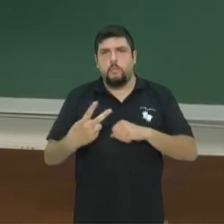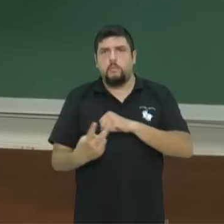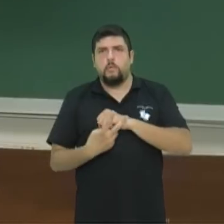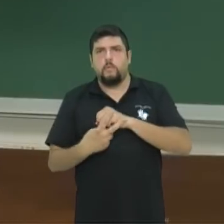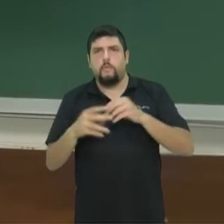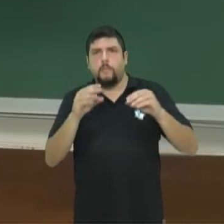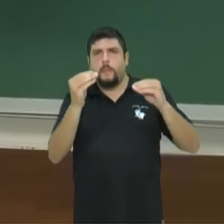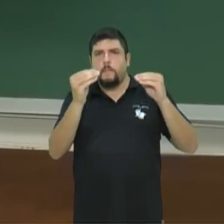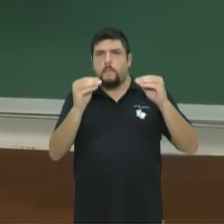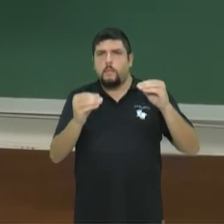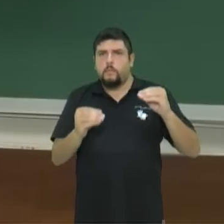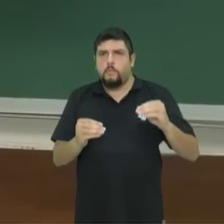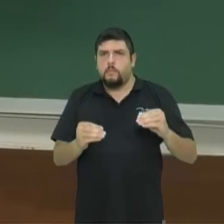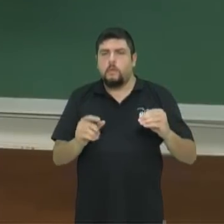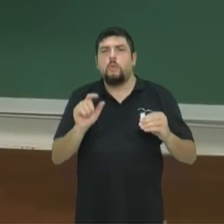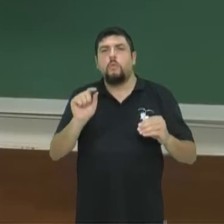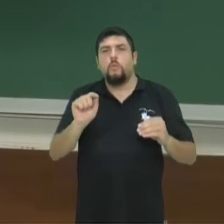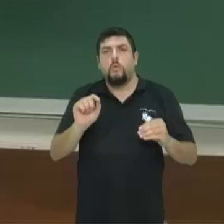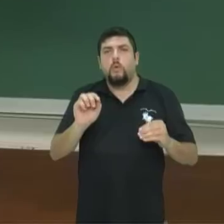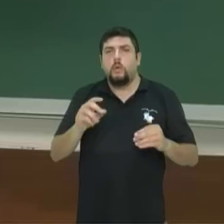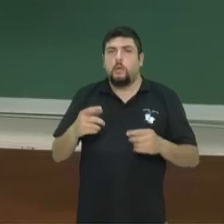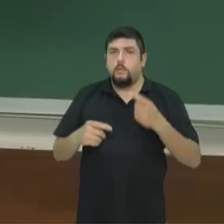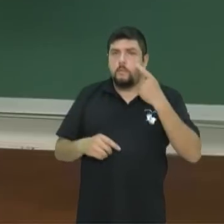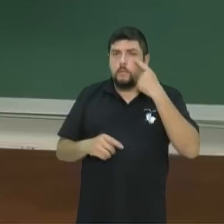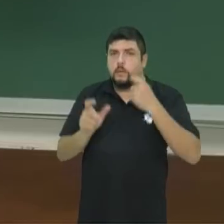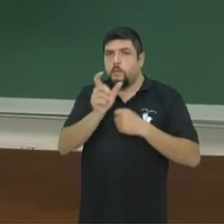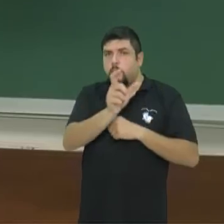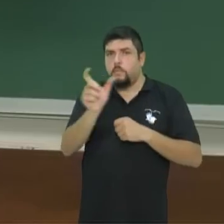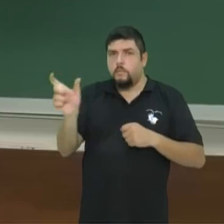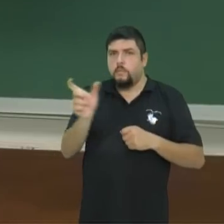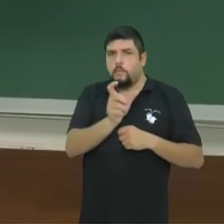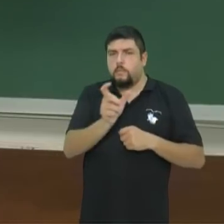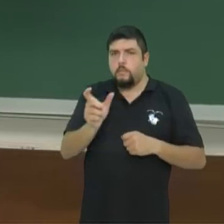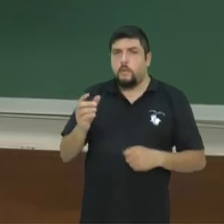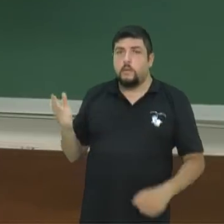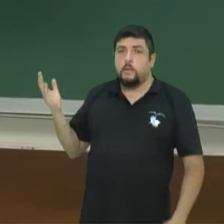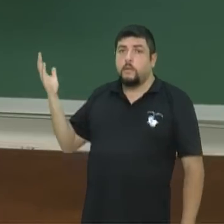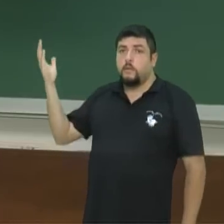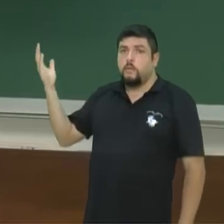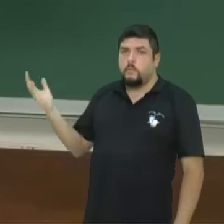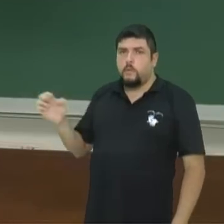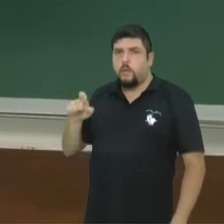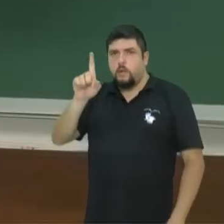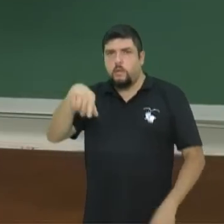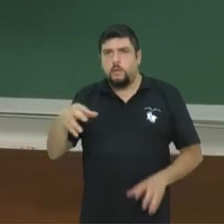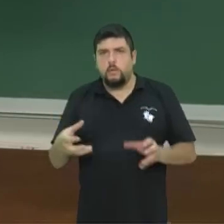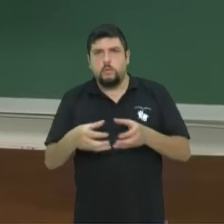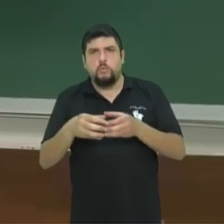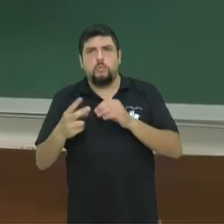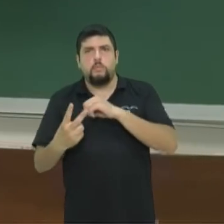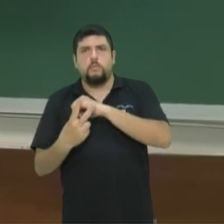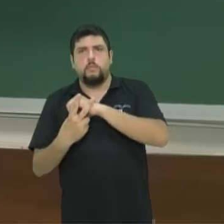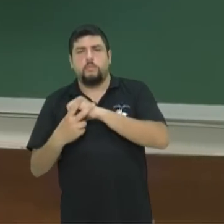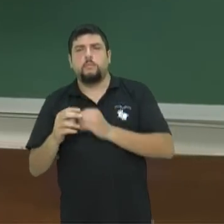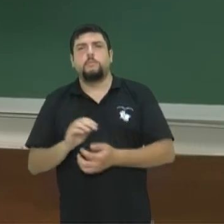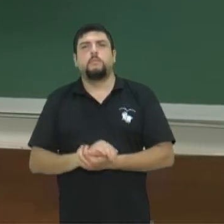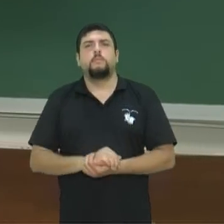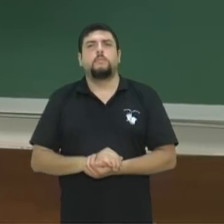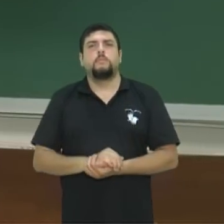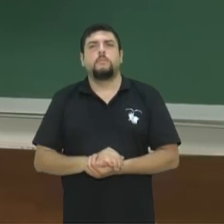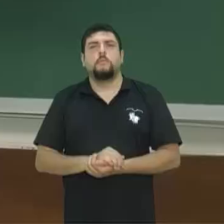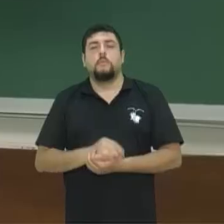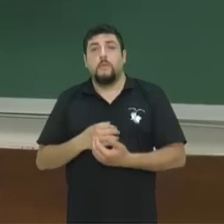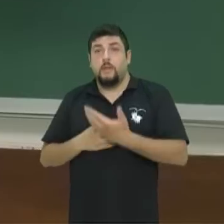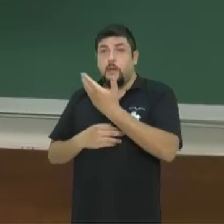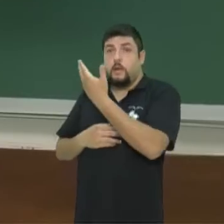tem aí a clareza de que essas palavras são verbos. Não poderiam ser substantivos, porque o substantivo eu